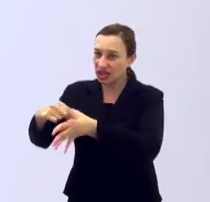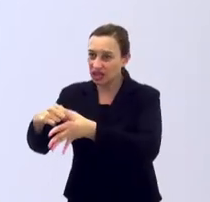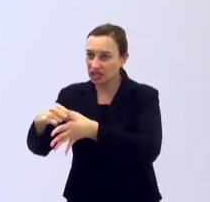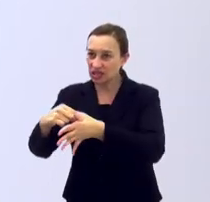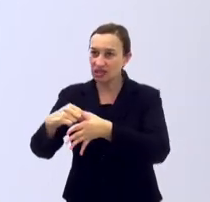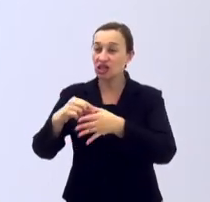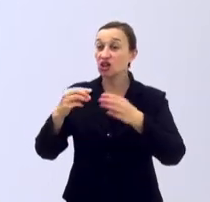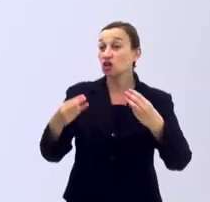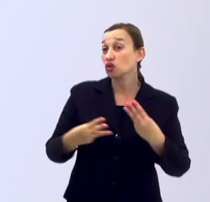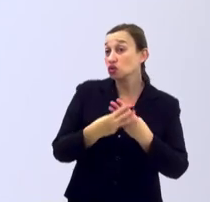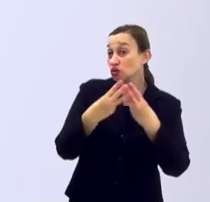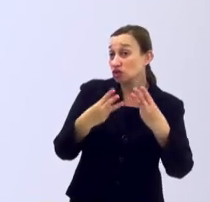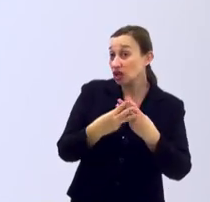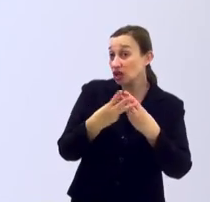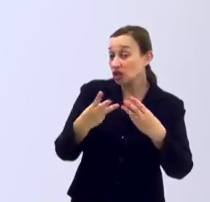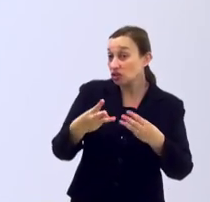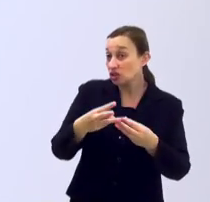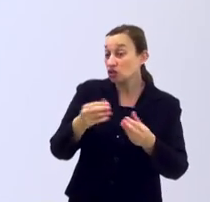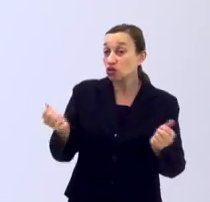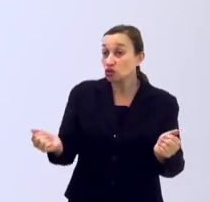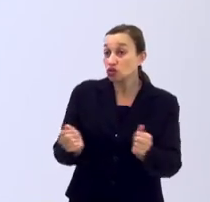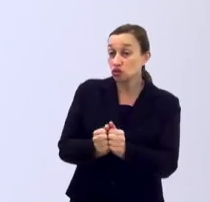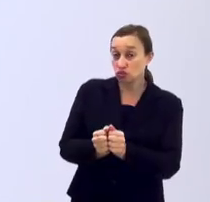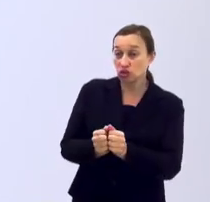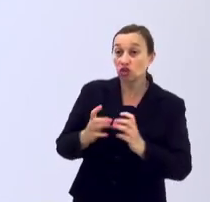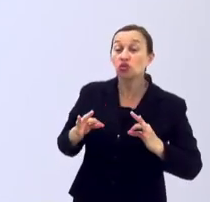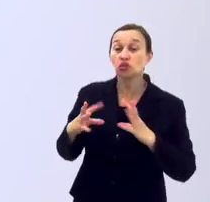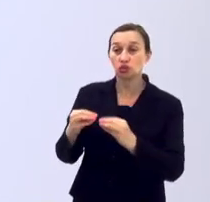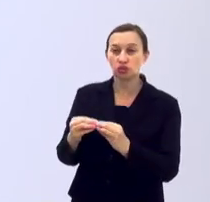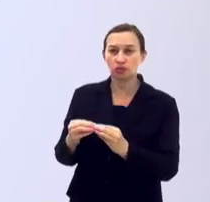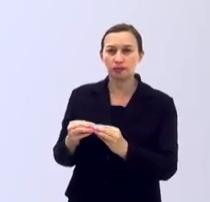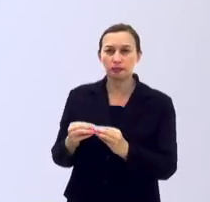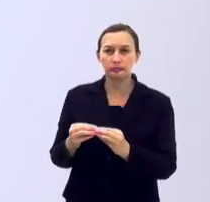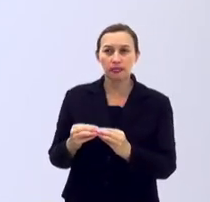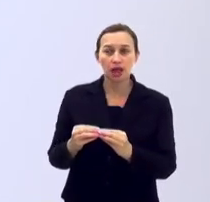lideranças judaicas, entre aspas, envolvidas nisso,